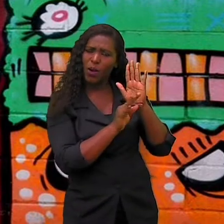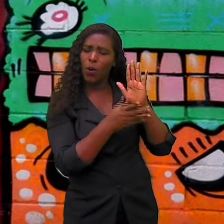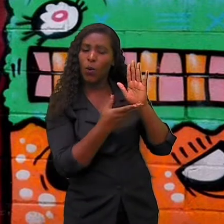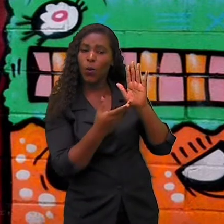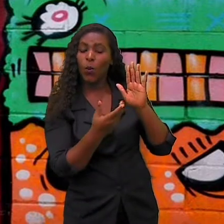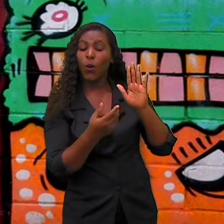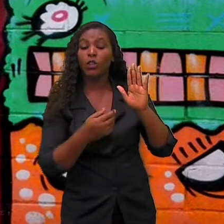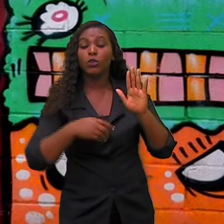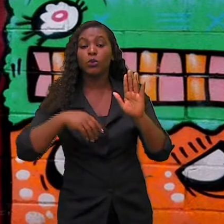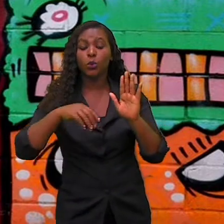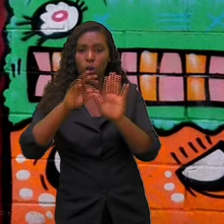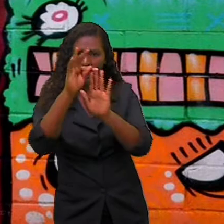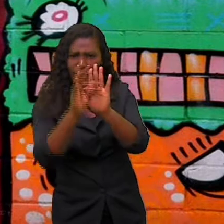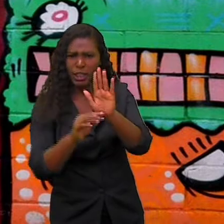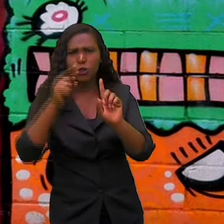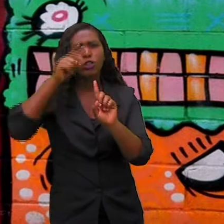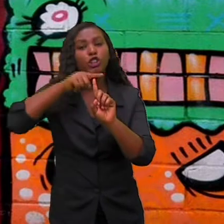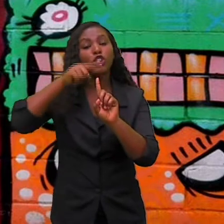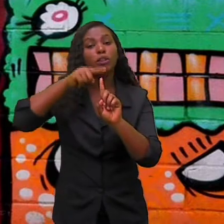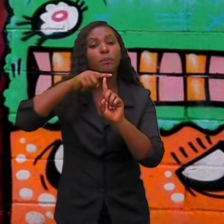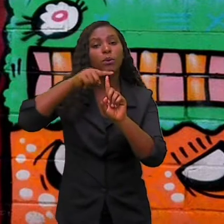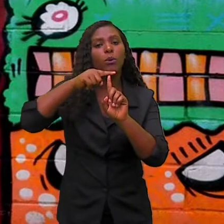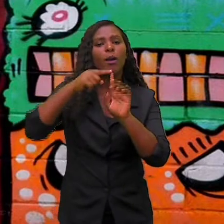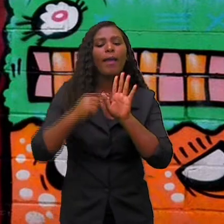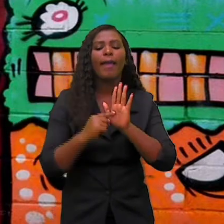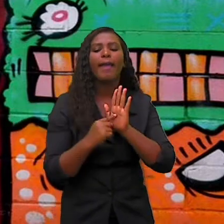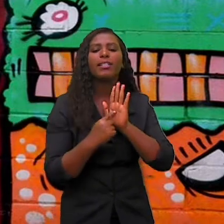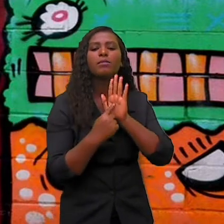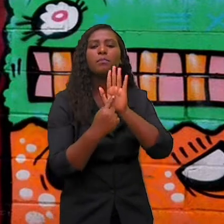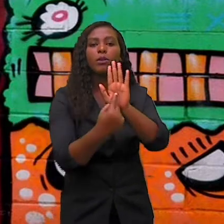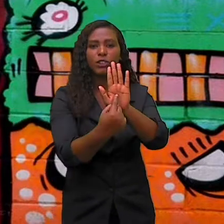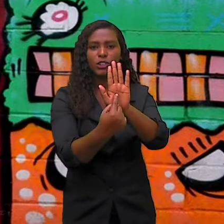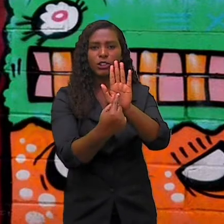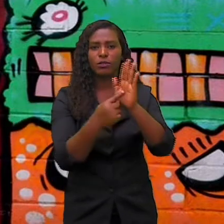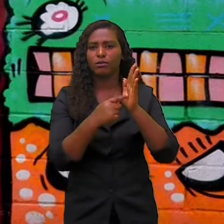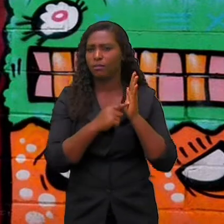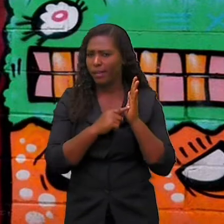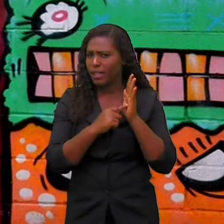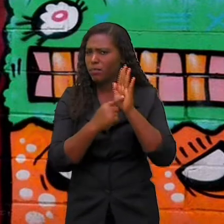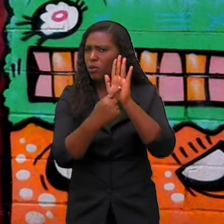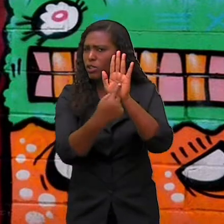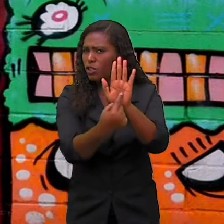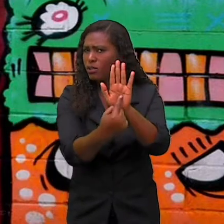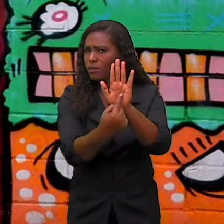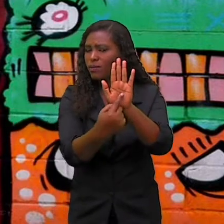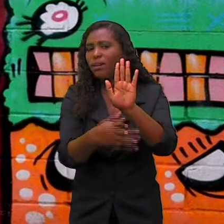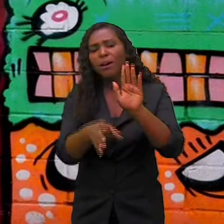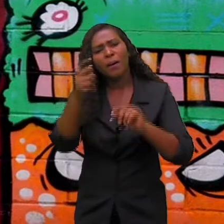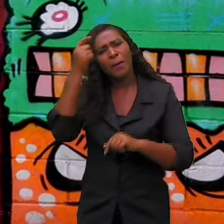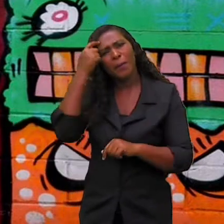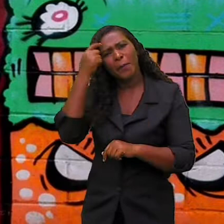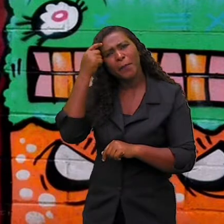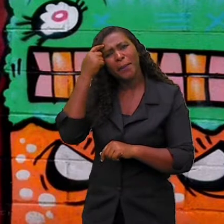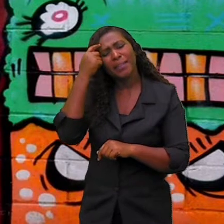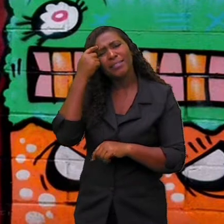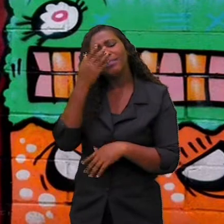textos expositivos? Quais seriam? Pensem aí com vocês e fala aí para